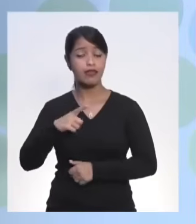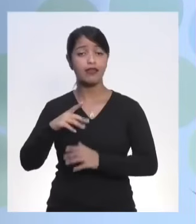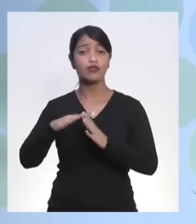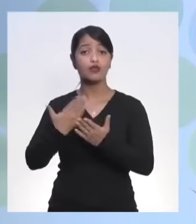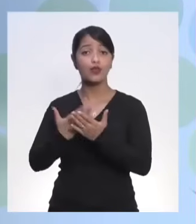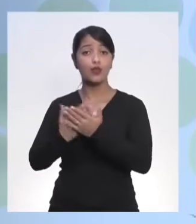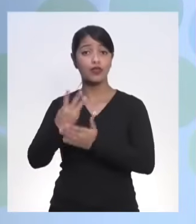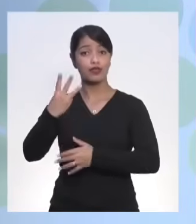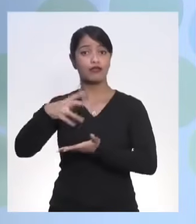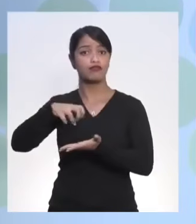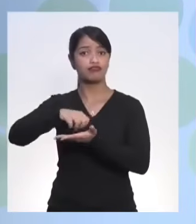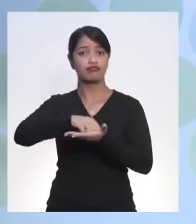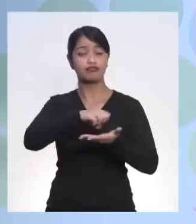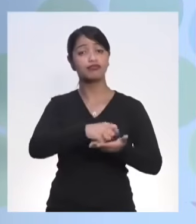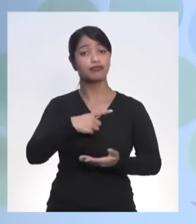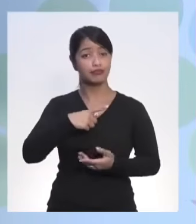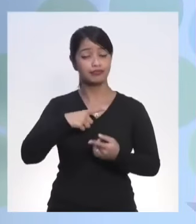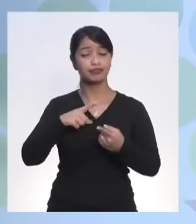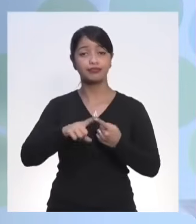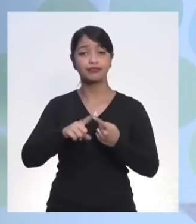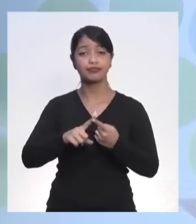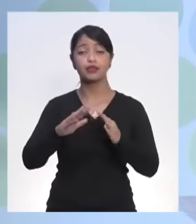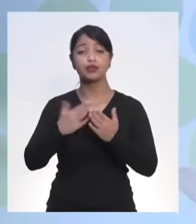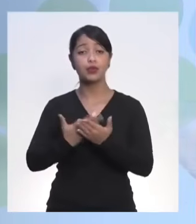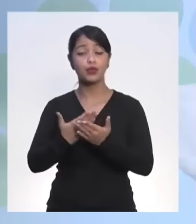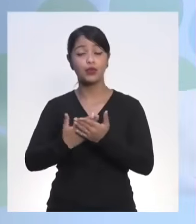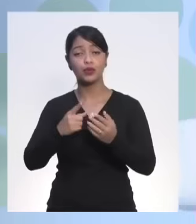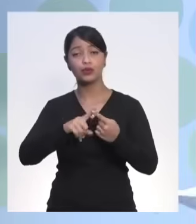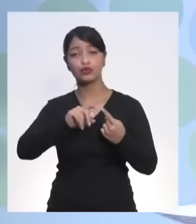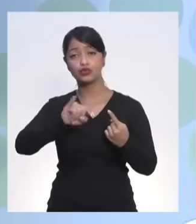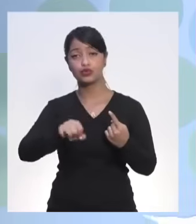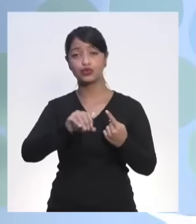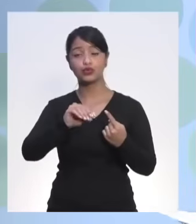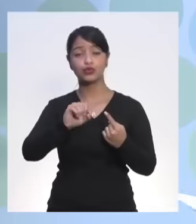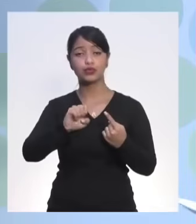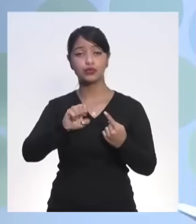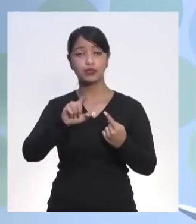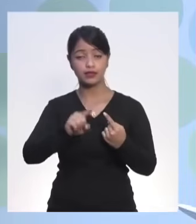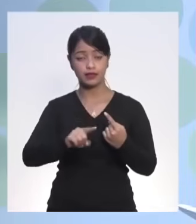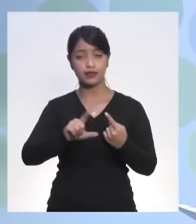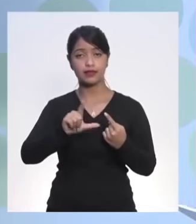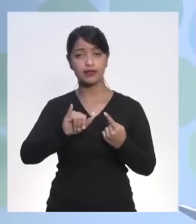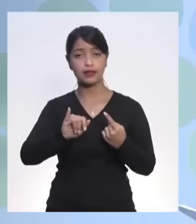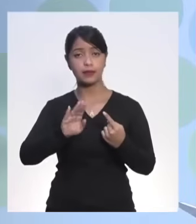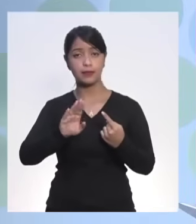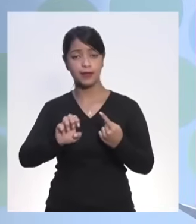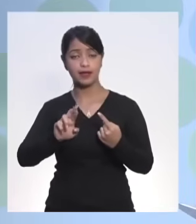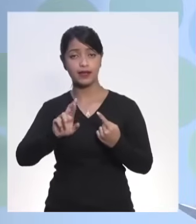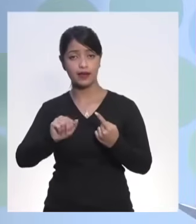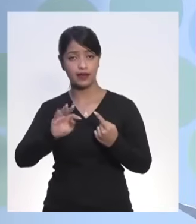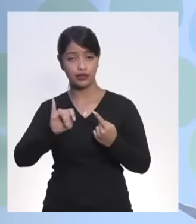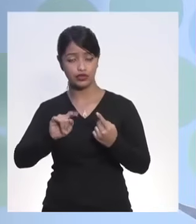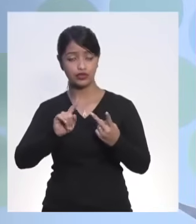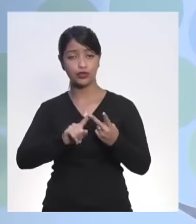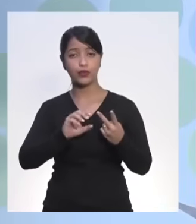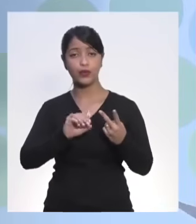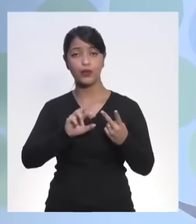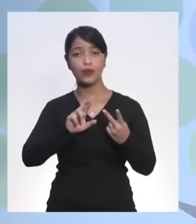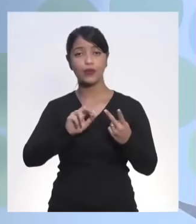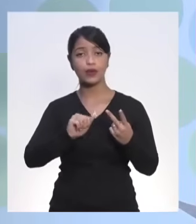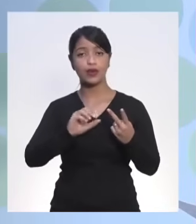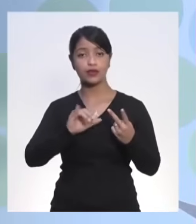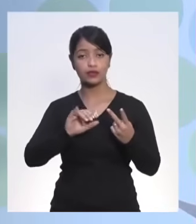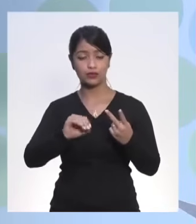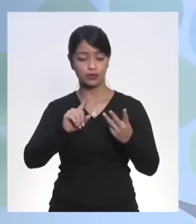aqui, ó, da escola Professor José Liberati, Escola Horácio Quaglio e São Paulo